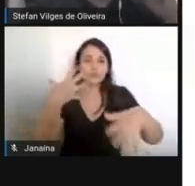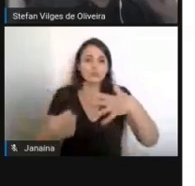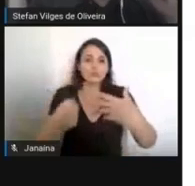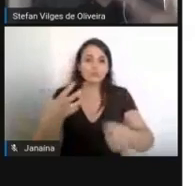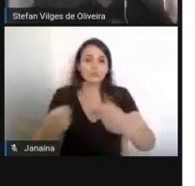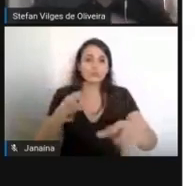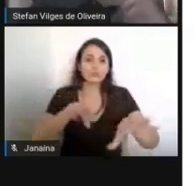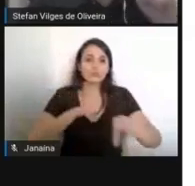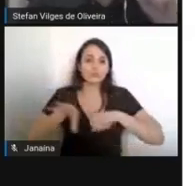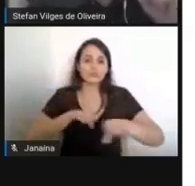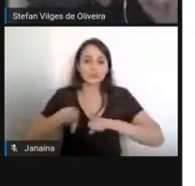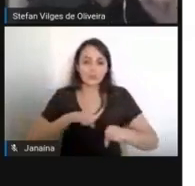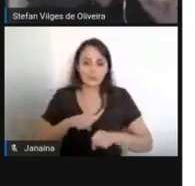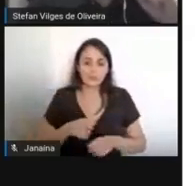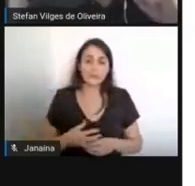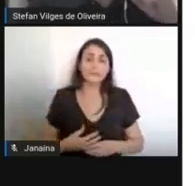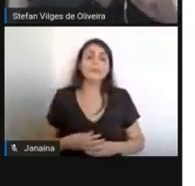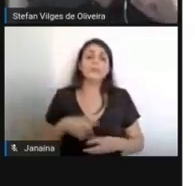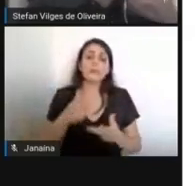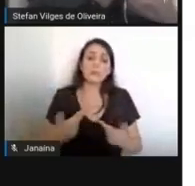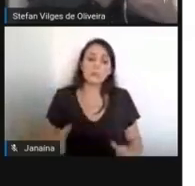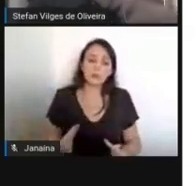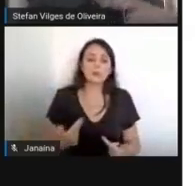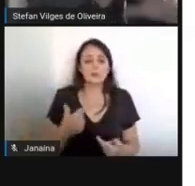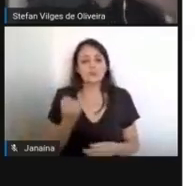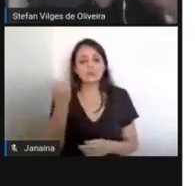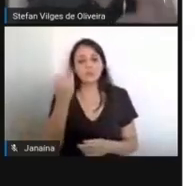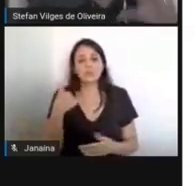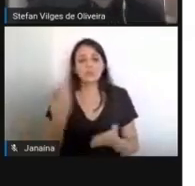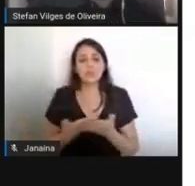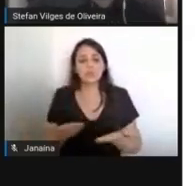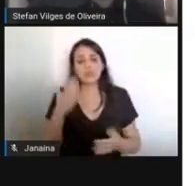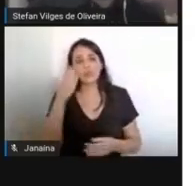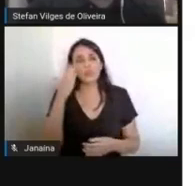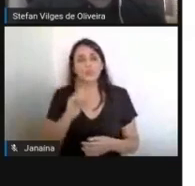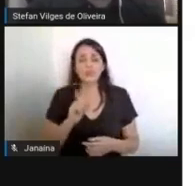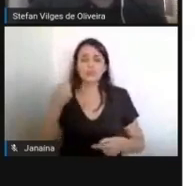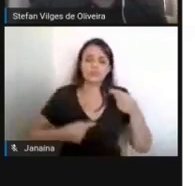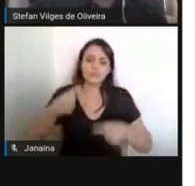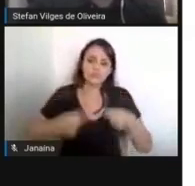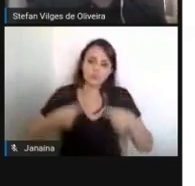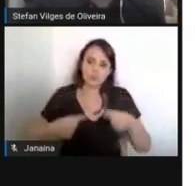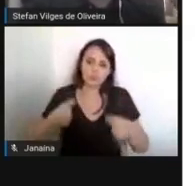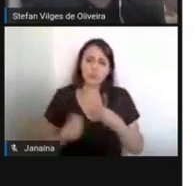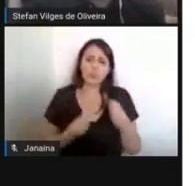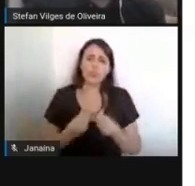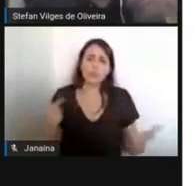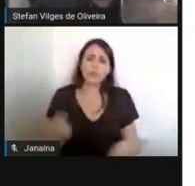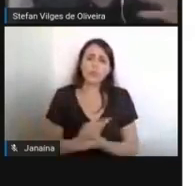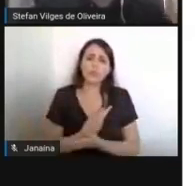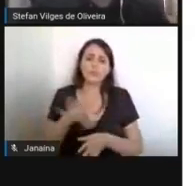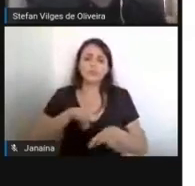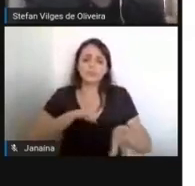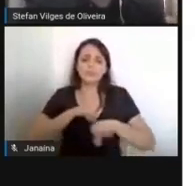detalhe importante é que nós não entendemos muito bem até agora, tem sido alvo de algumas discussões, como que se dá essa transmissão, se